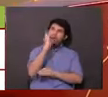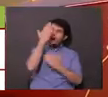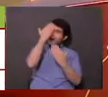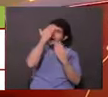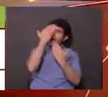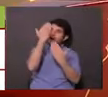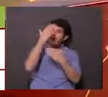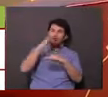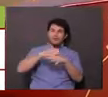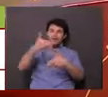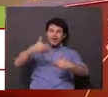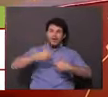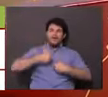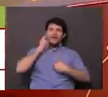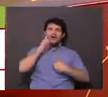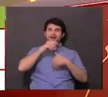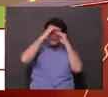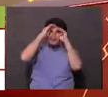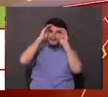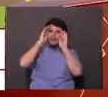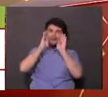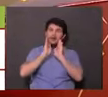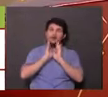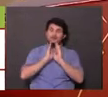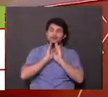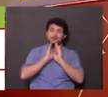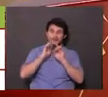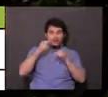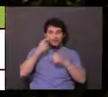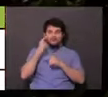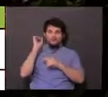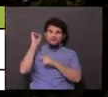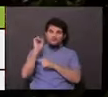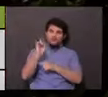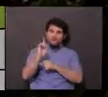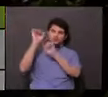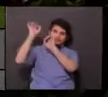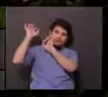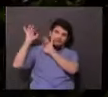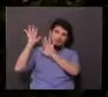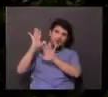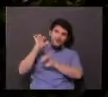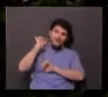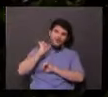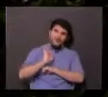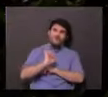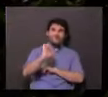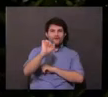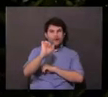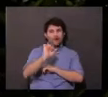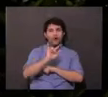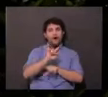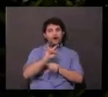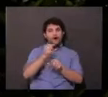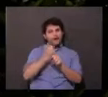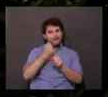por intercessão da Virgem Maria, que aqui se manifestou revestida da vossa luz, fazei